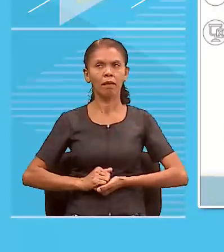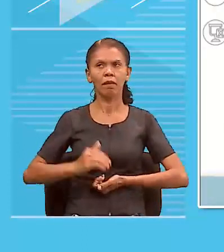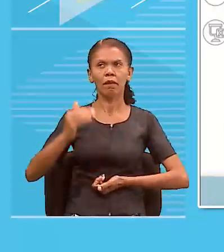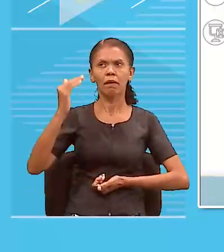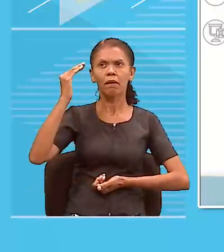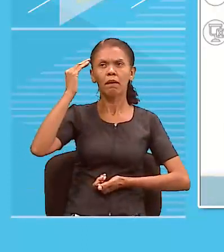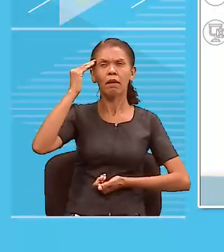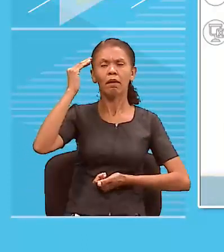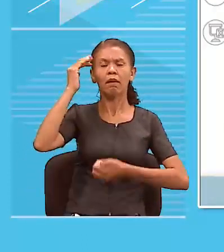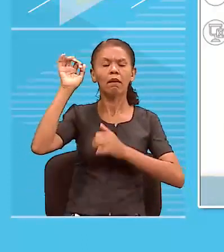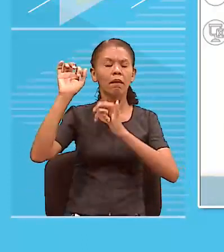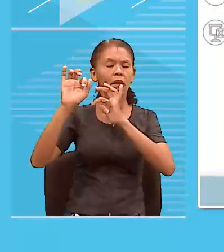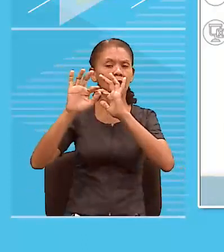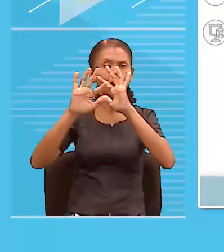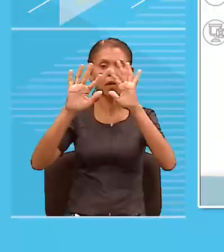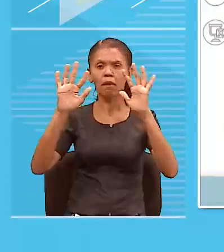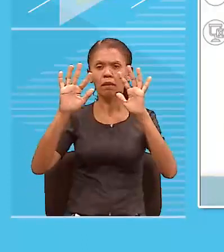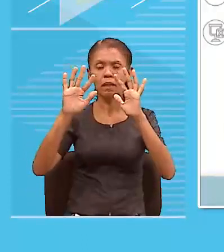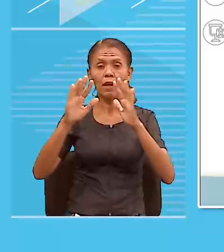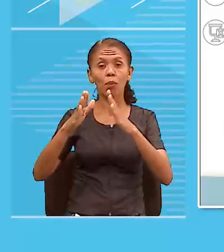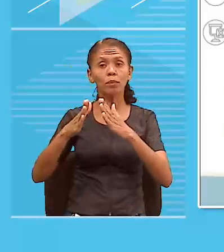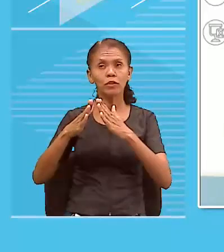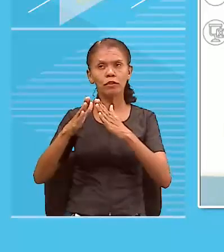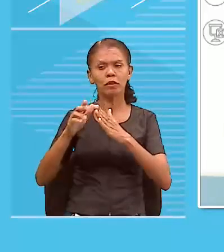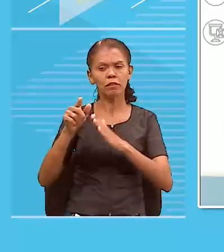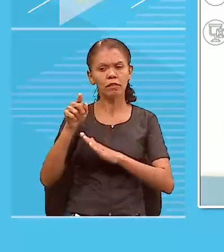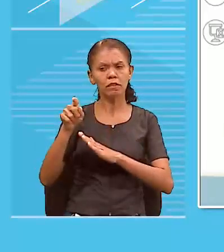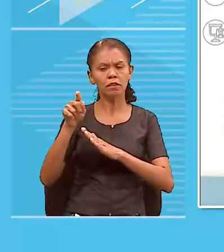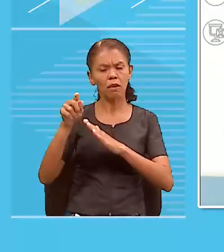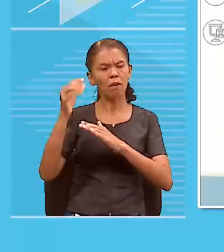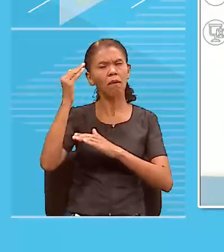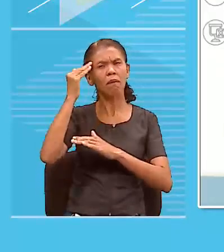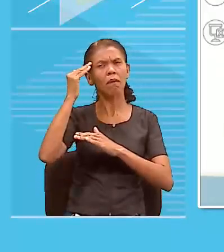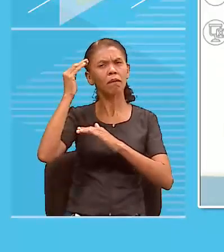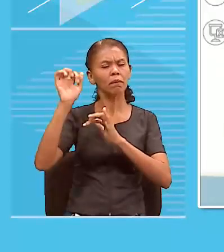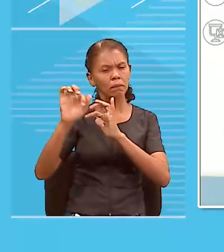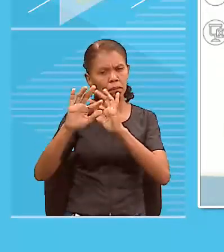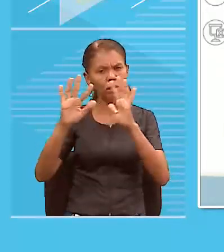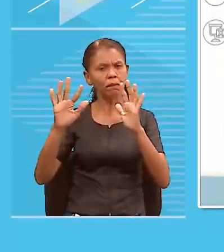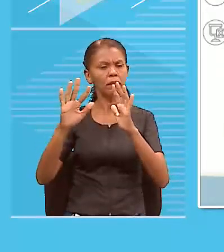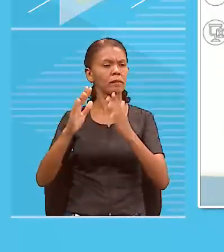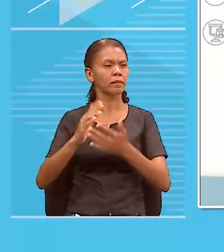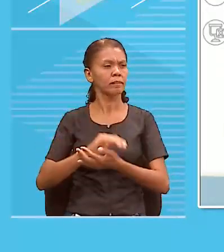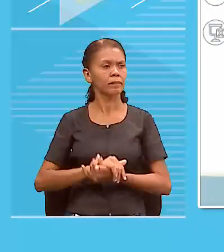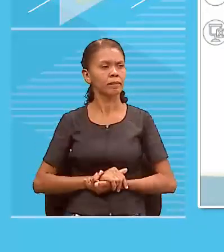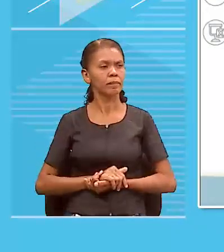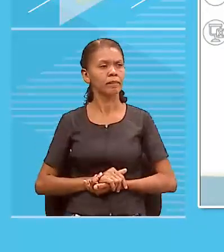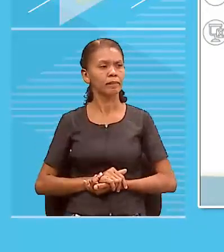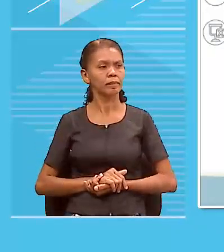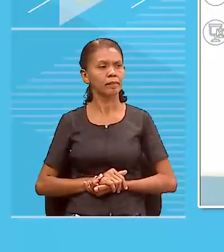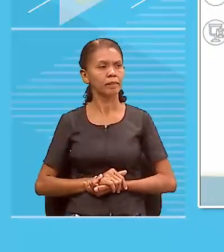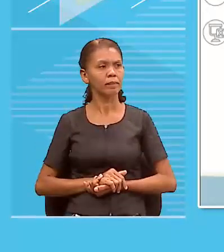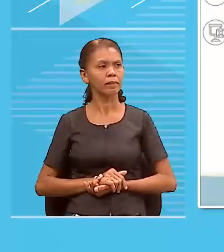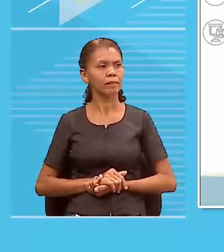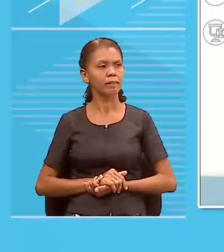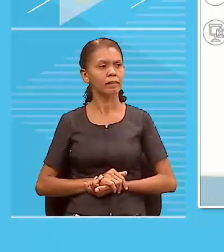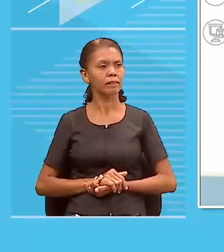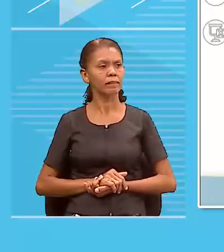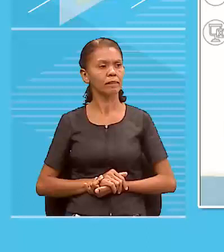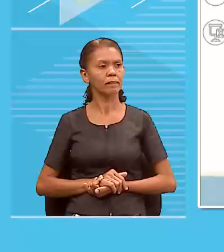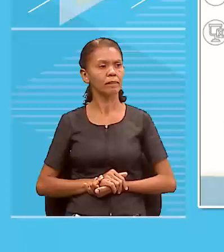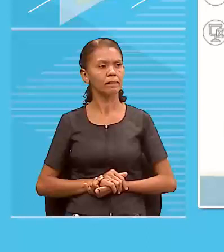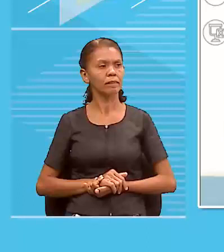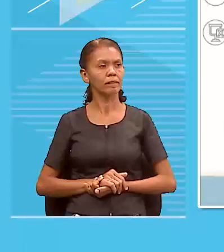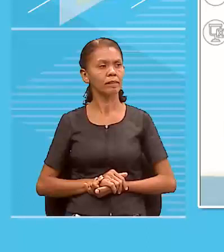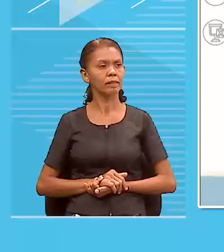os seus horizontes eu posso dizer assim também ó Lets